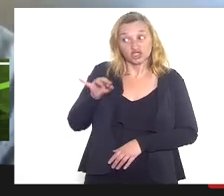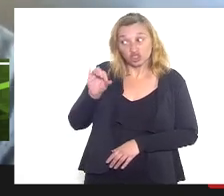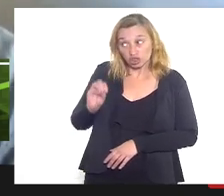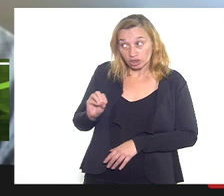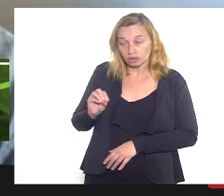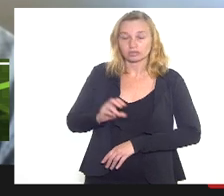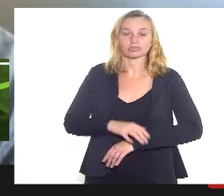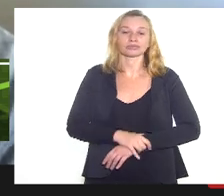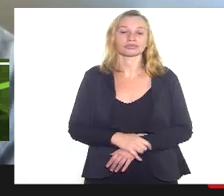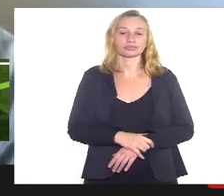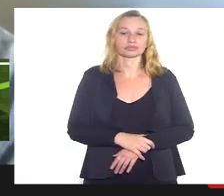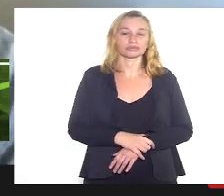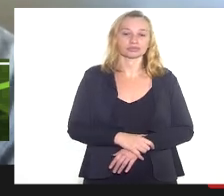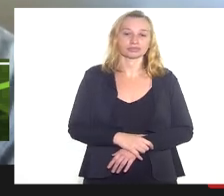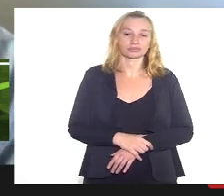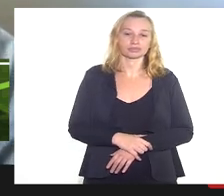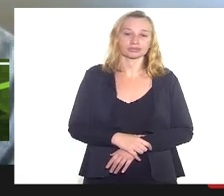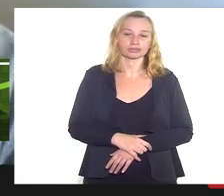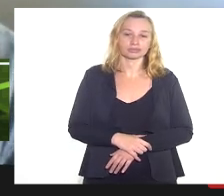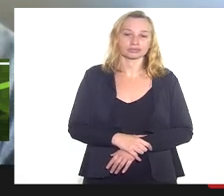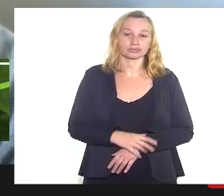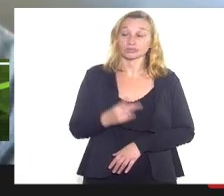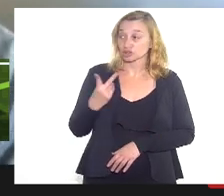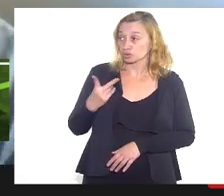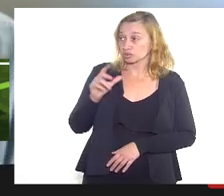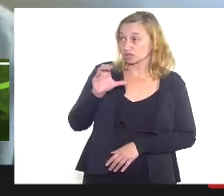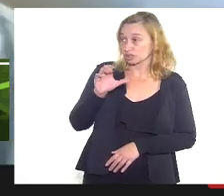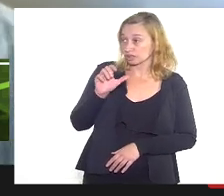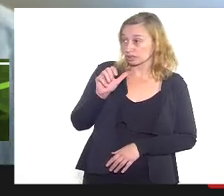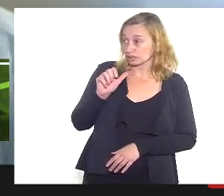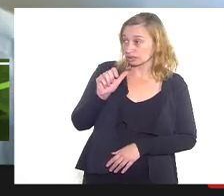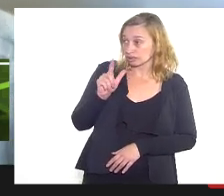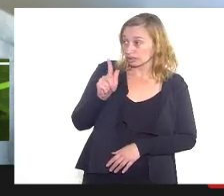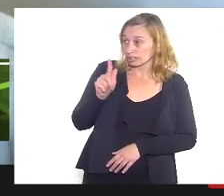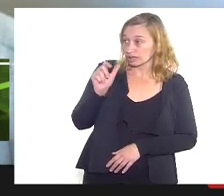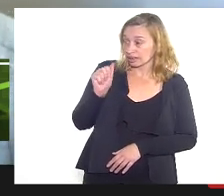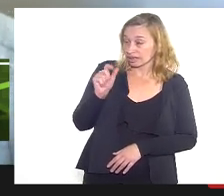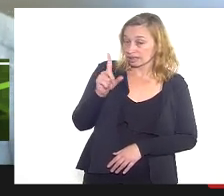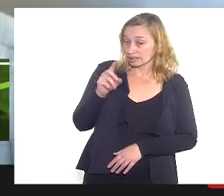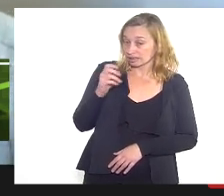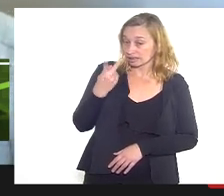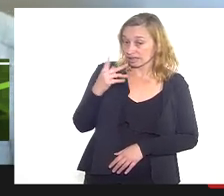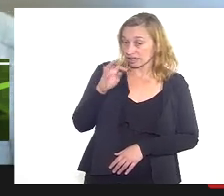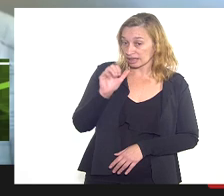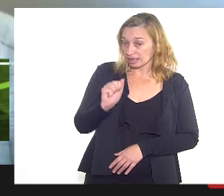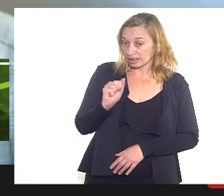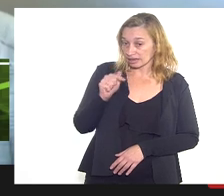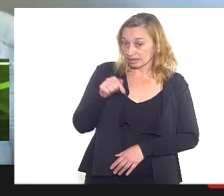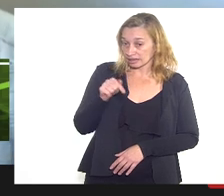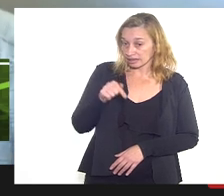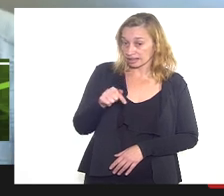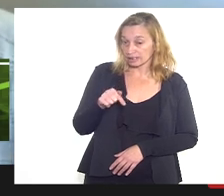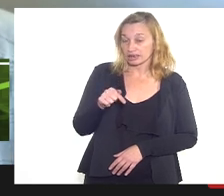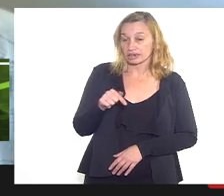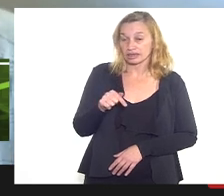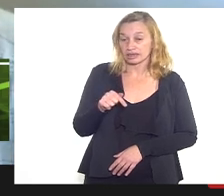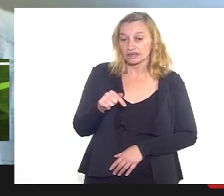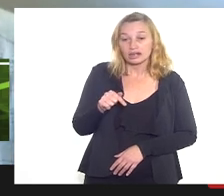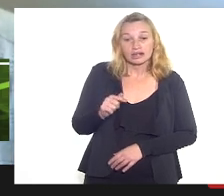Cristiano Gadelha, né, só porque tem 2 Gadelhas aqui, tem também a senhora